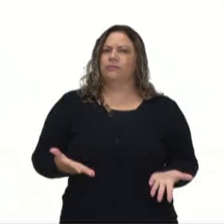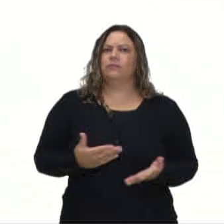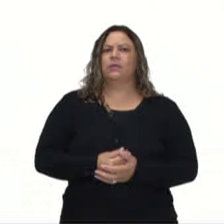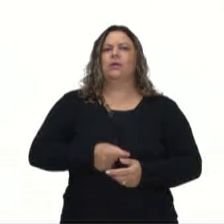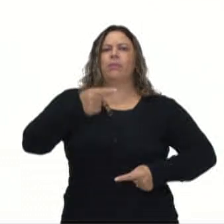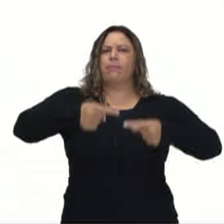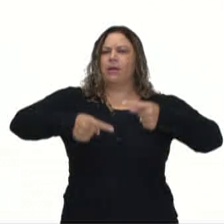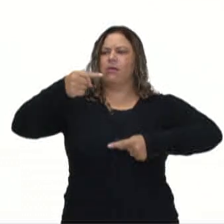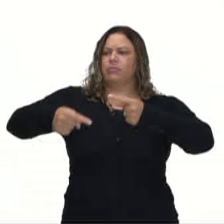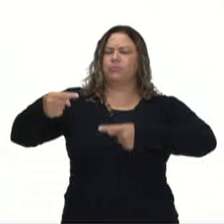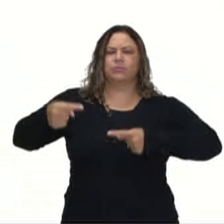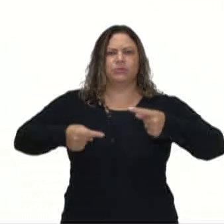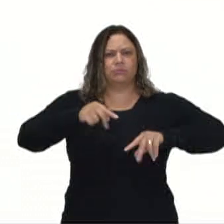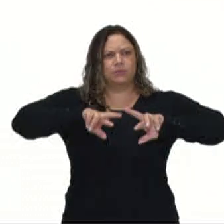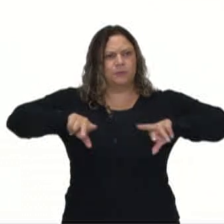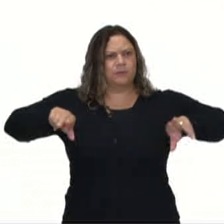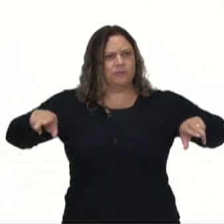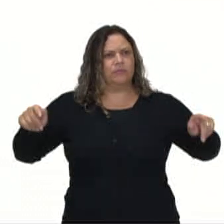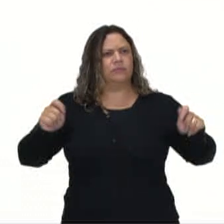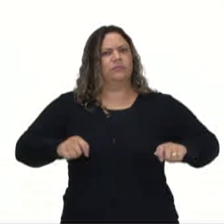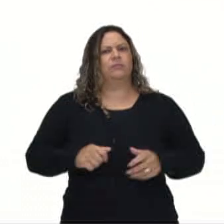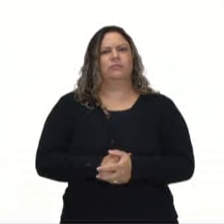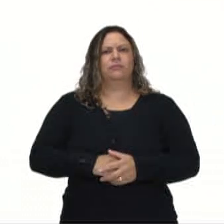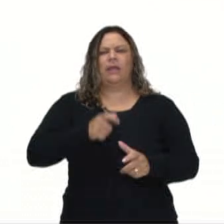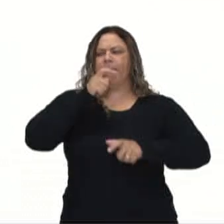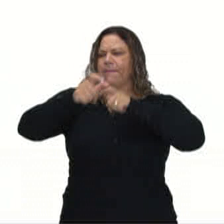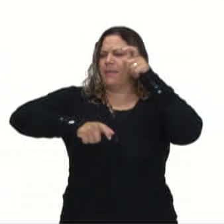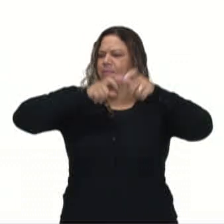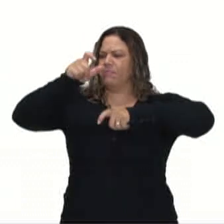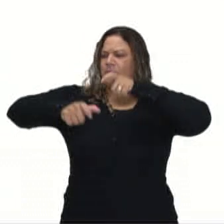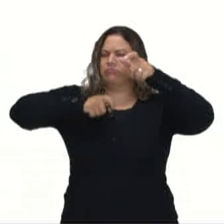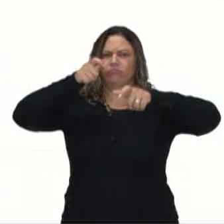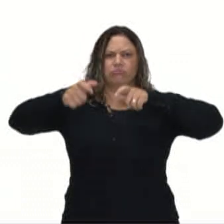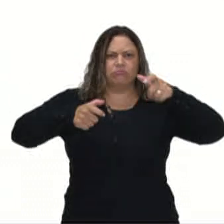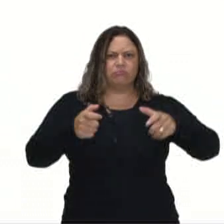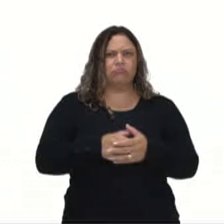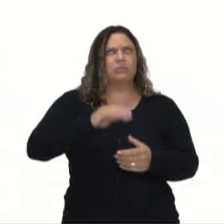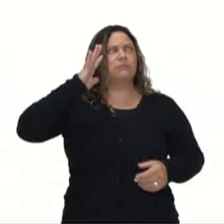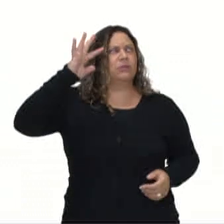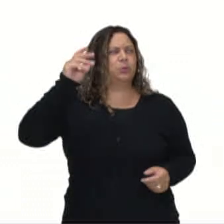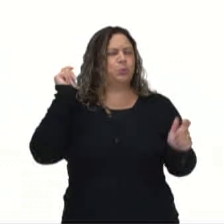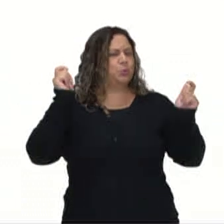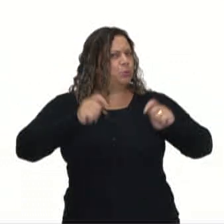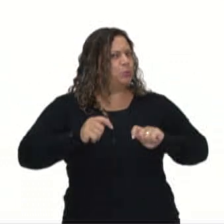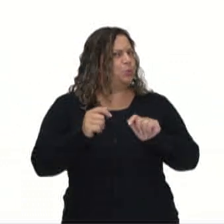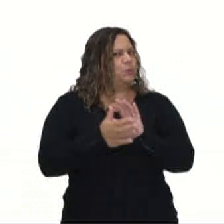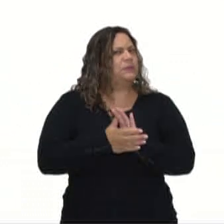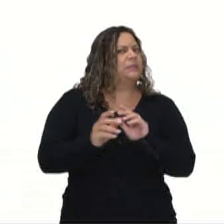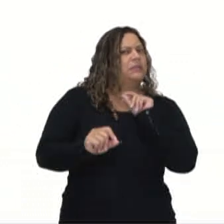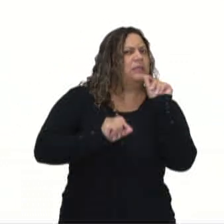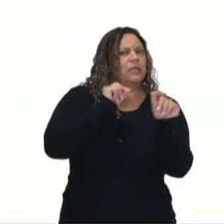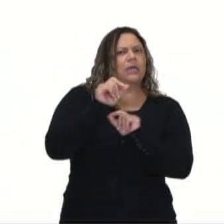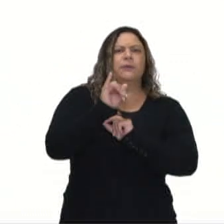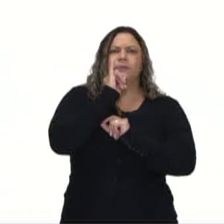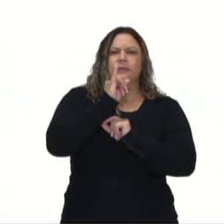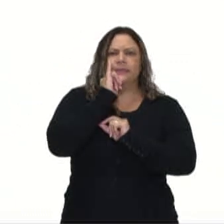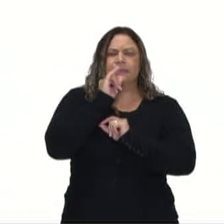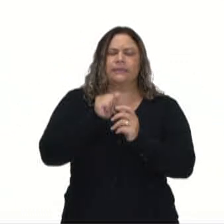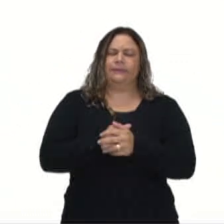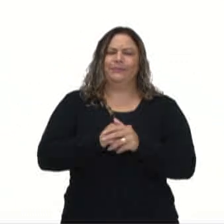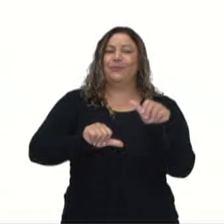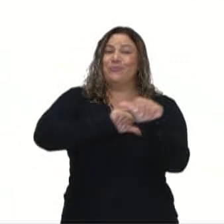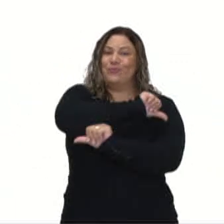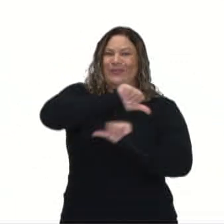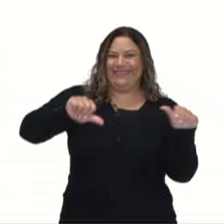os doestos e finalmente as injúrias. Imagine se tratasse de uma questão como a da reforma